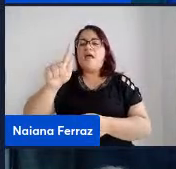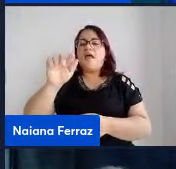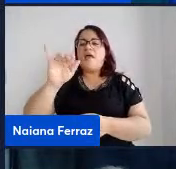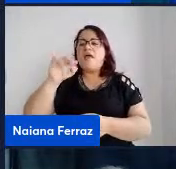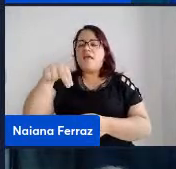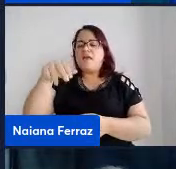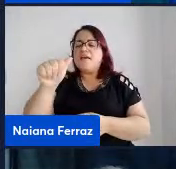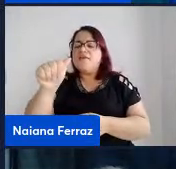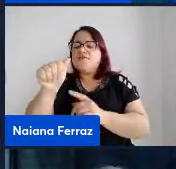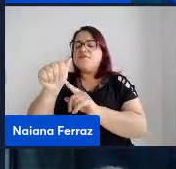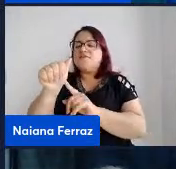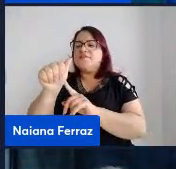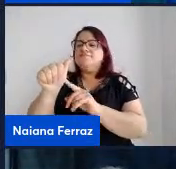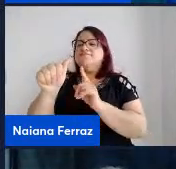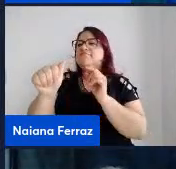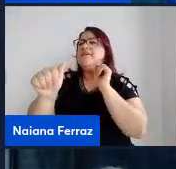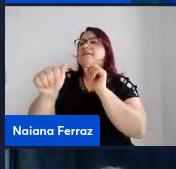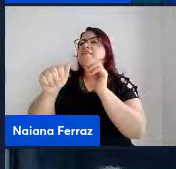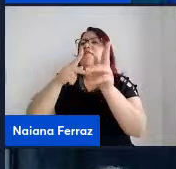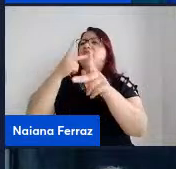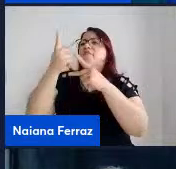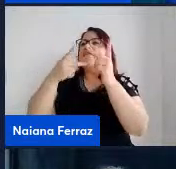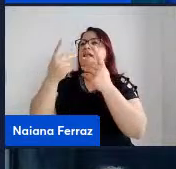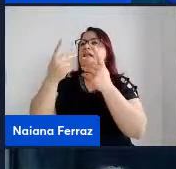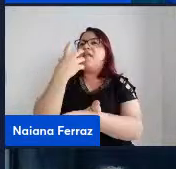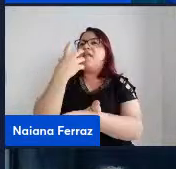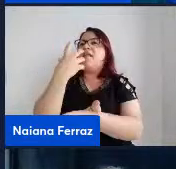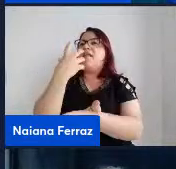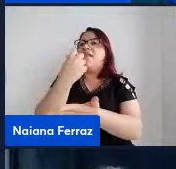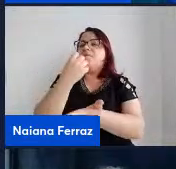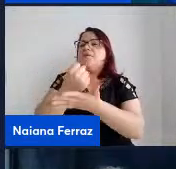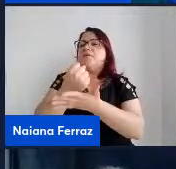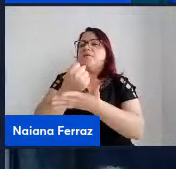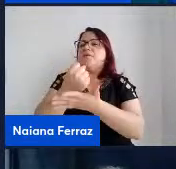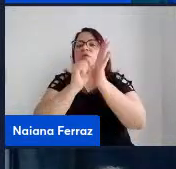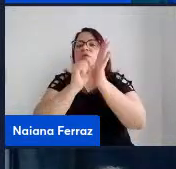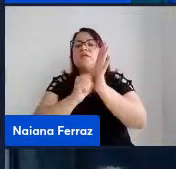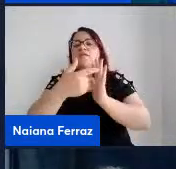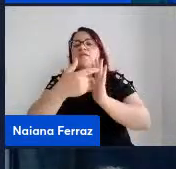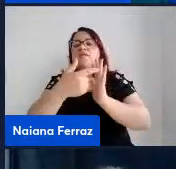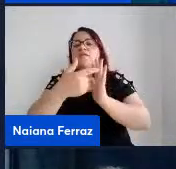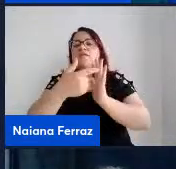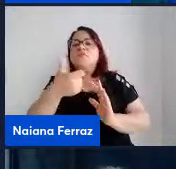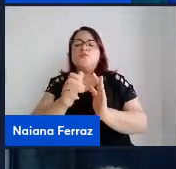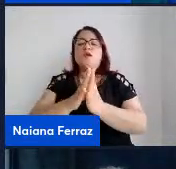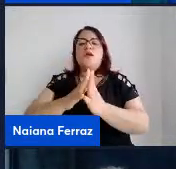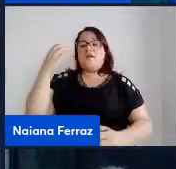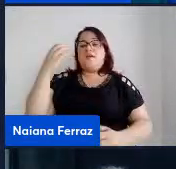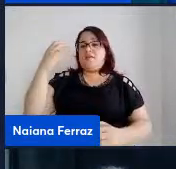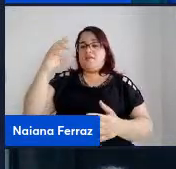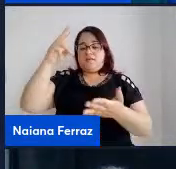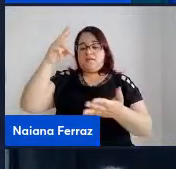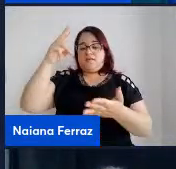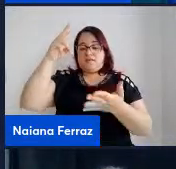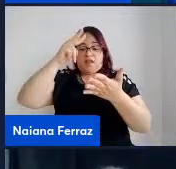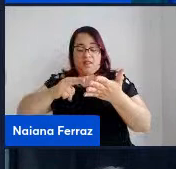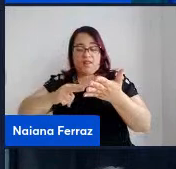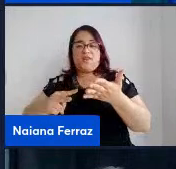que vai tratar da alfabetização no século XXI e ciência da leitura, contribuições da